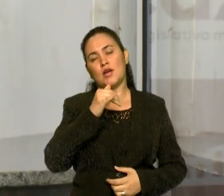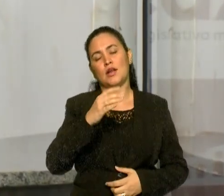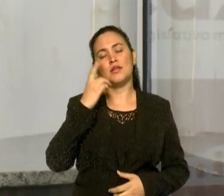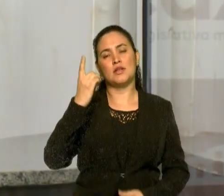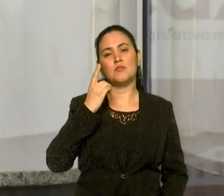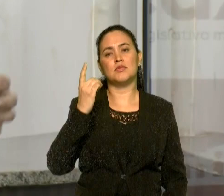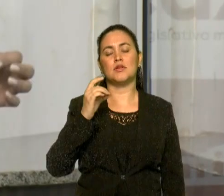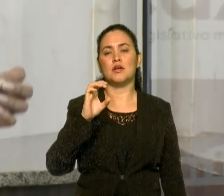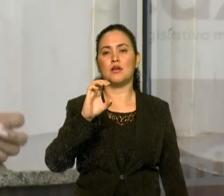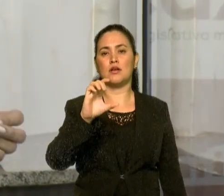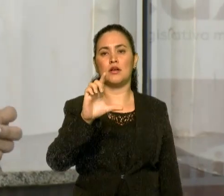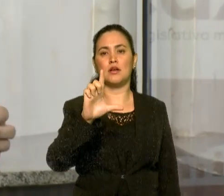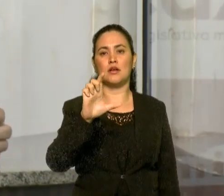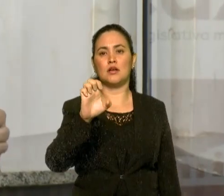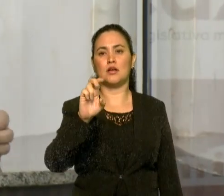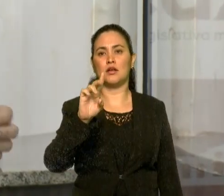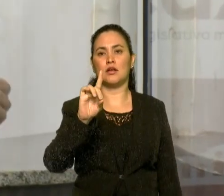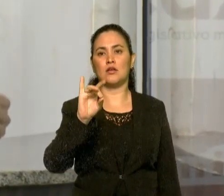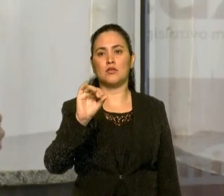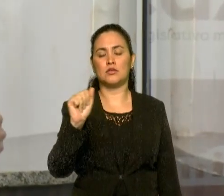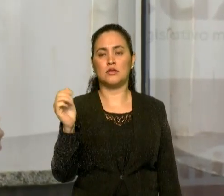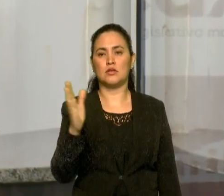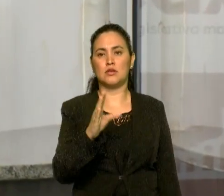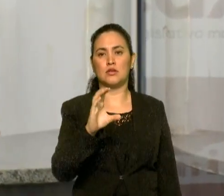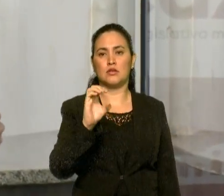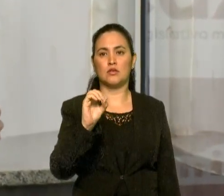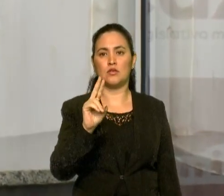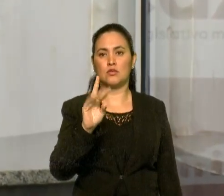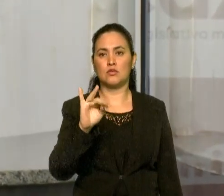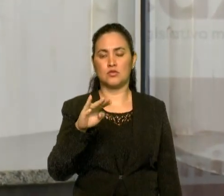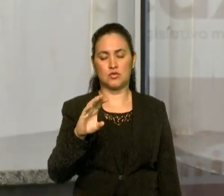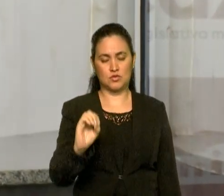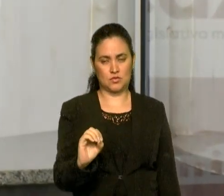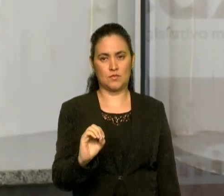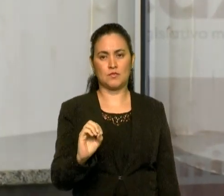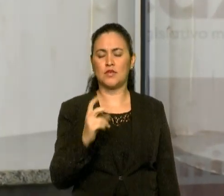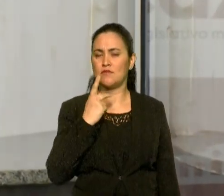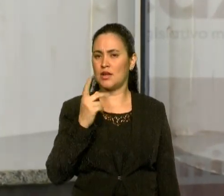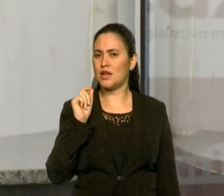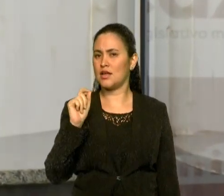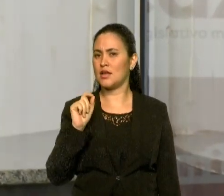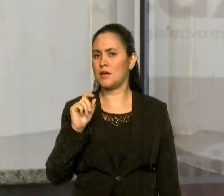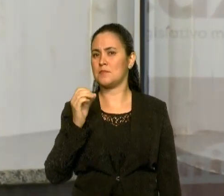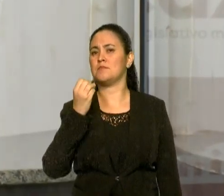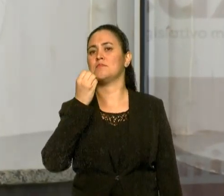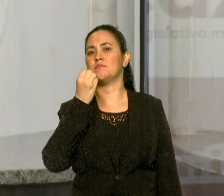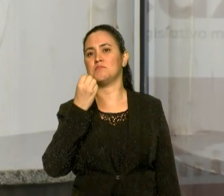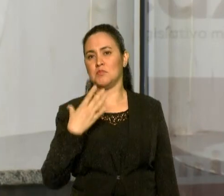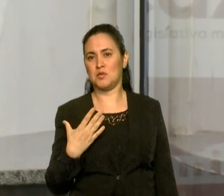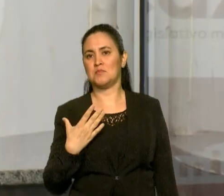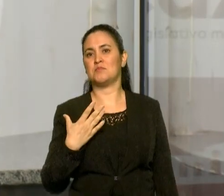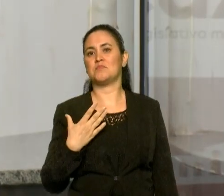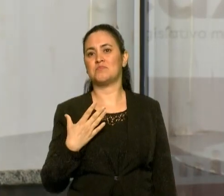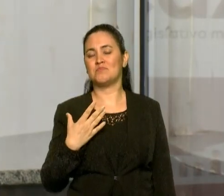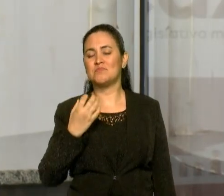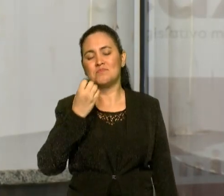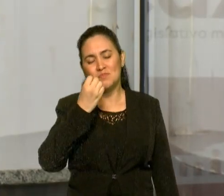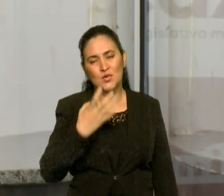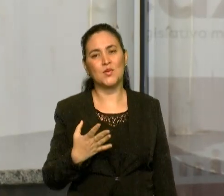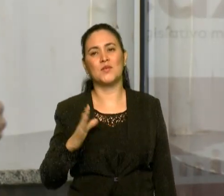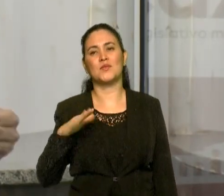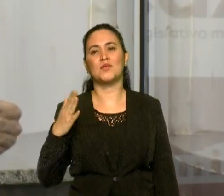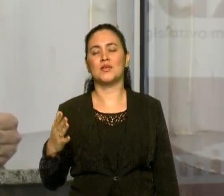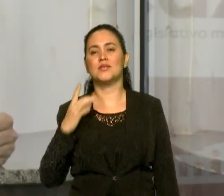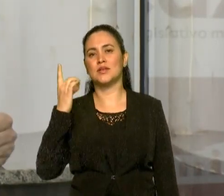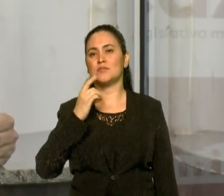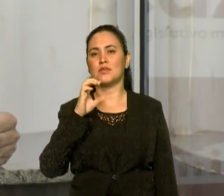e disse como era bom. Quando a deputada Cláudia chegou à Assembleia Legislativa,